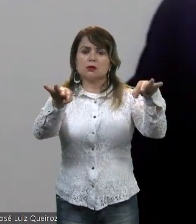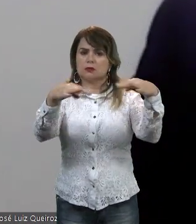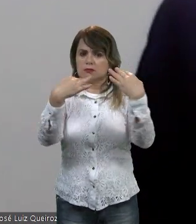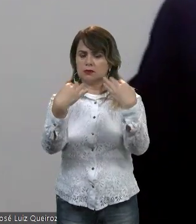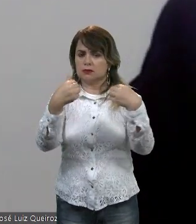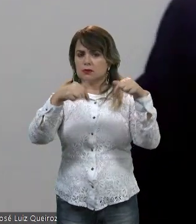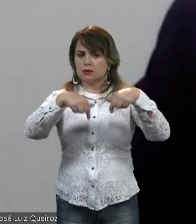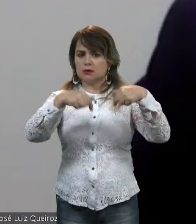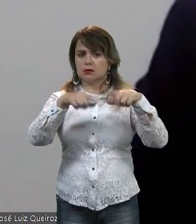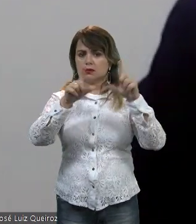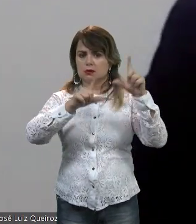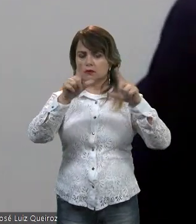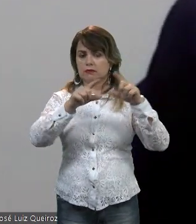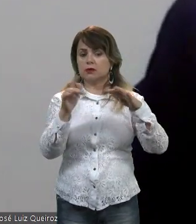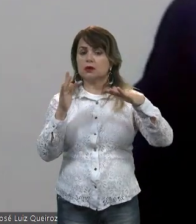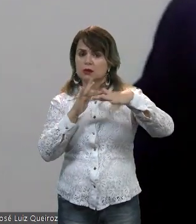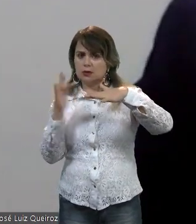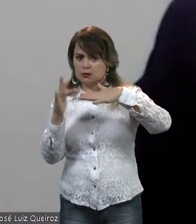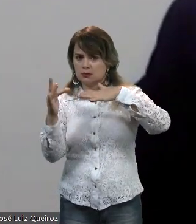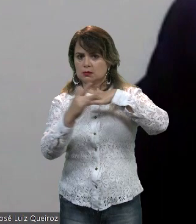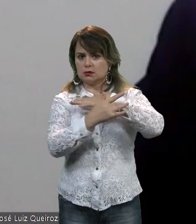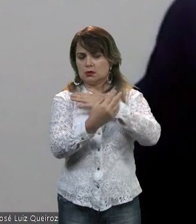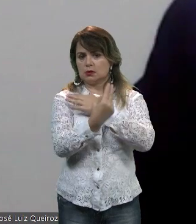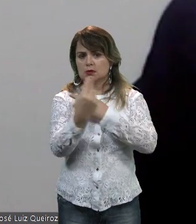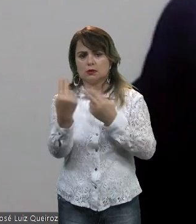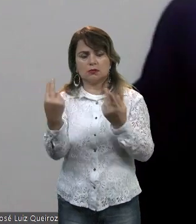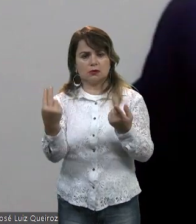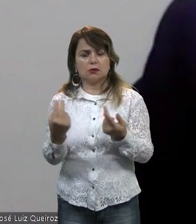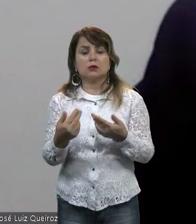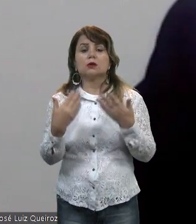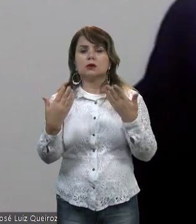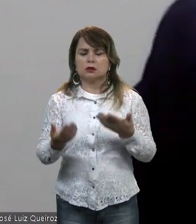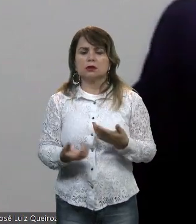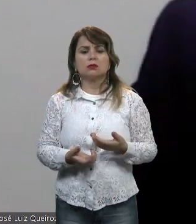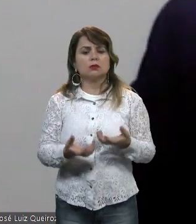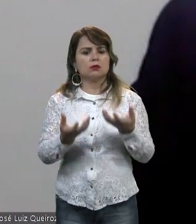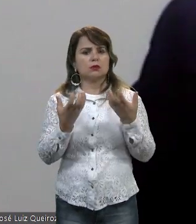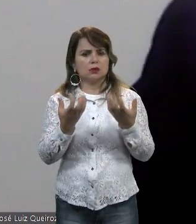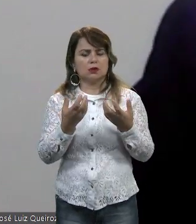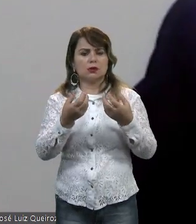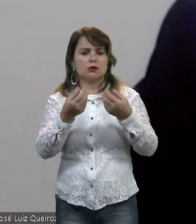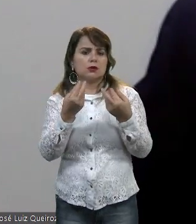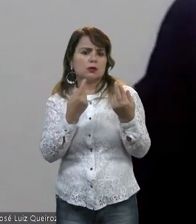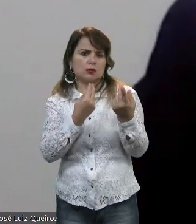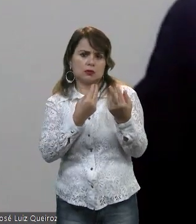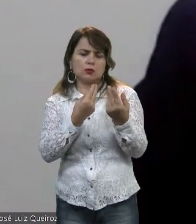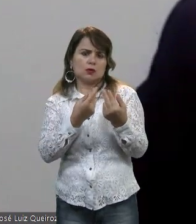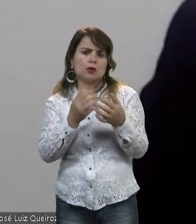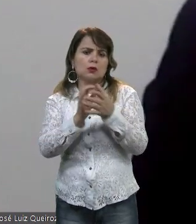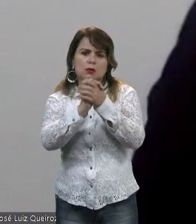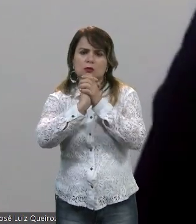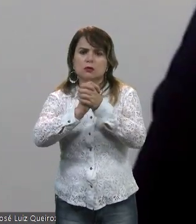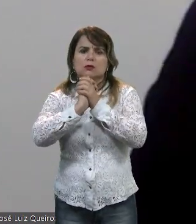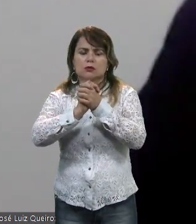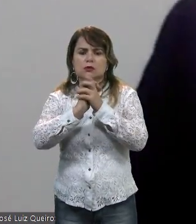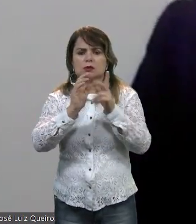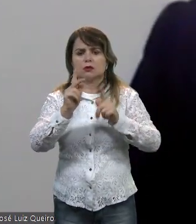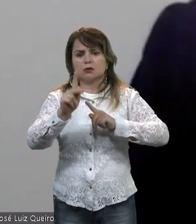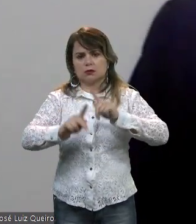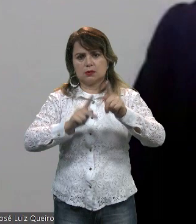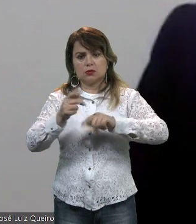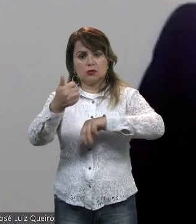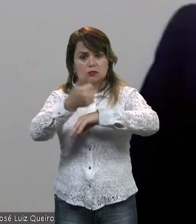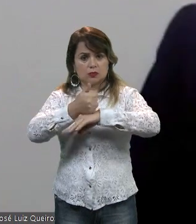TV Câmara e pelas redes sociais. Não poderia deixar de ser diferente, presidente. Mais uma vez, eu reitero meus cumprimentos a todos os profissionais